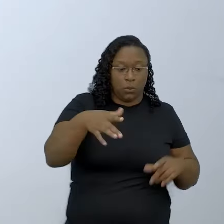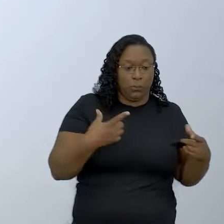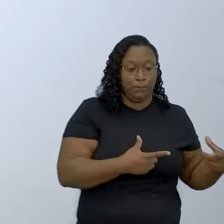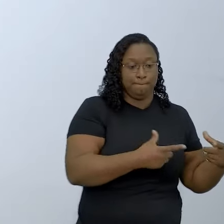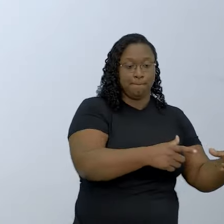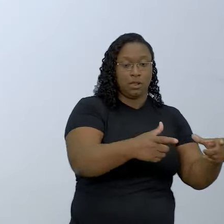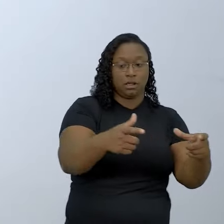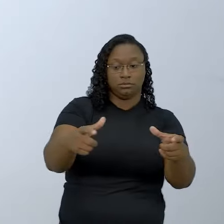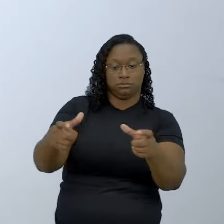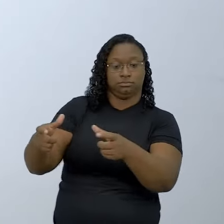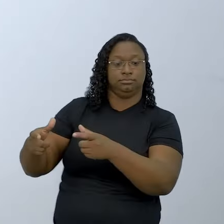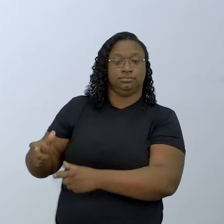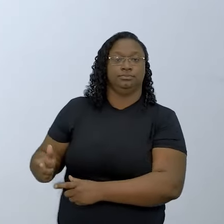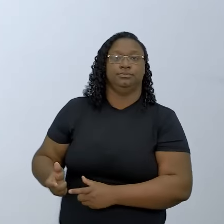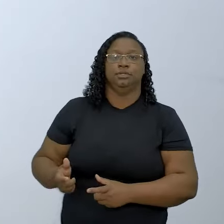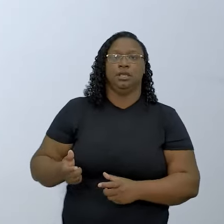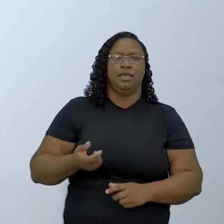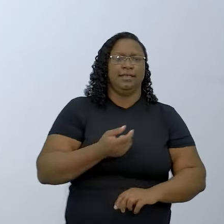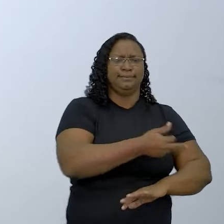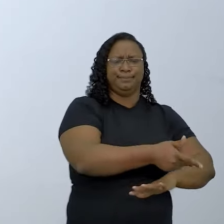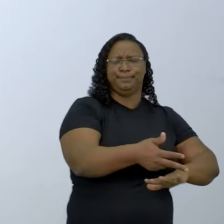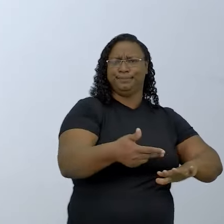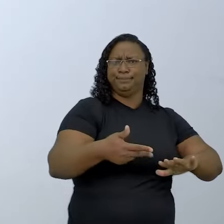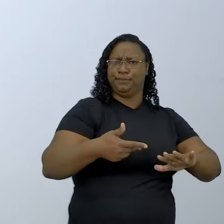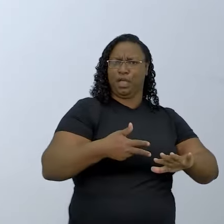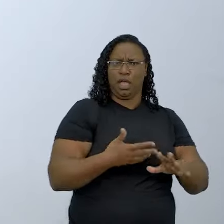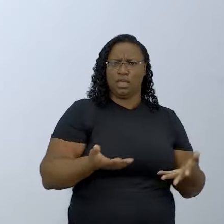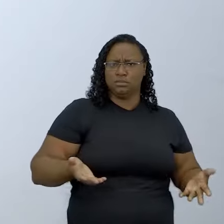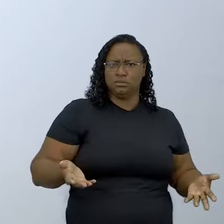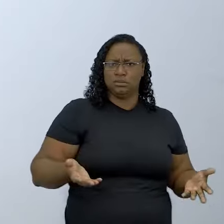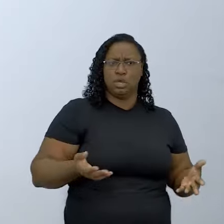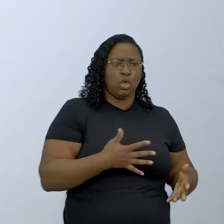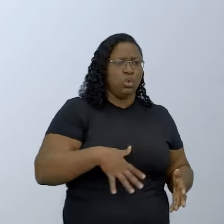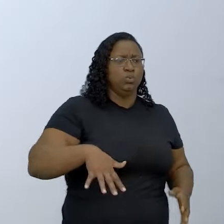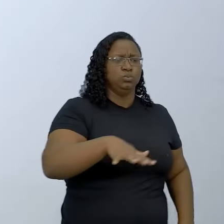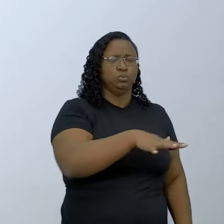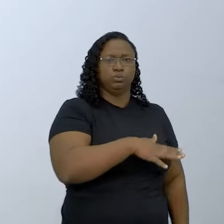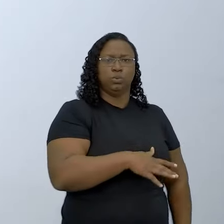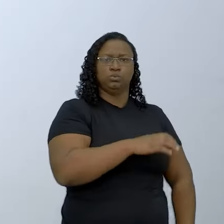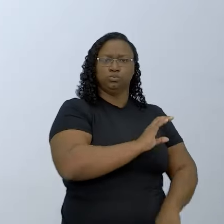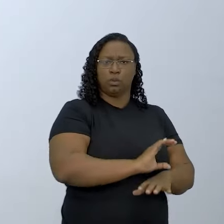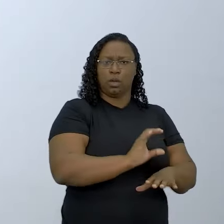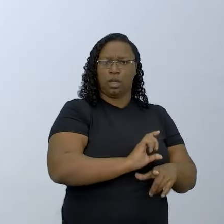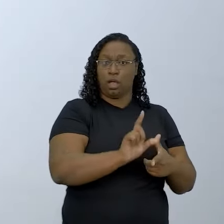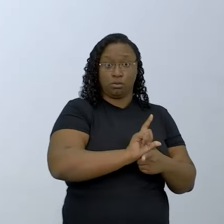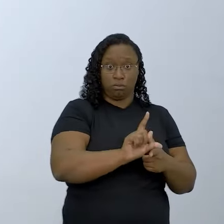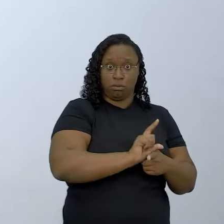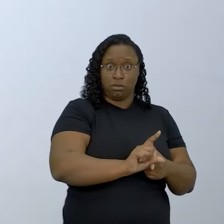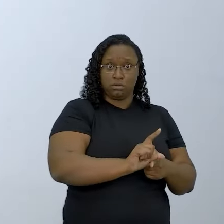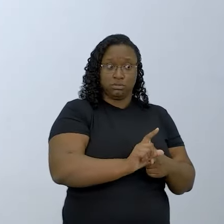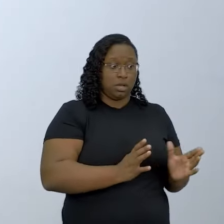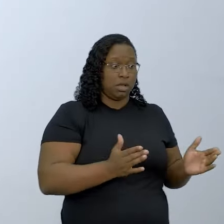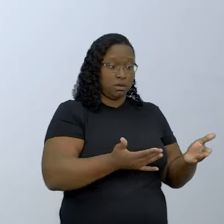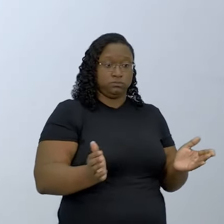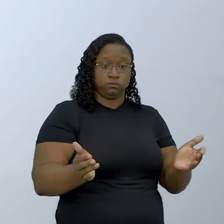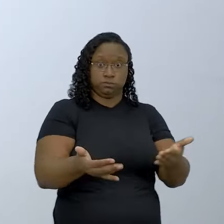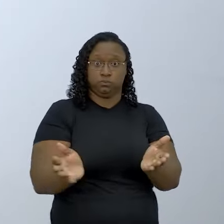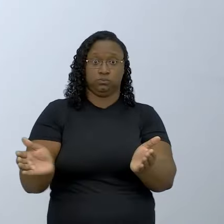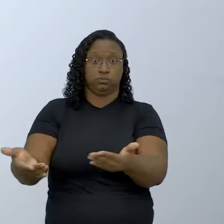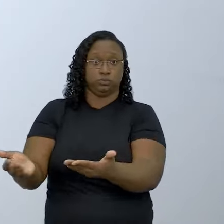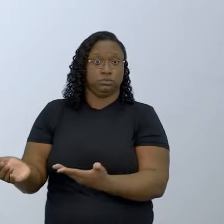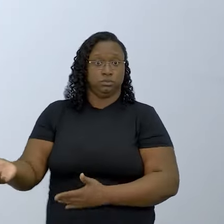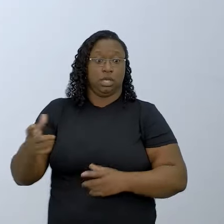Cidade Ademar, Vila Janiza, Jardim Miriam e tal, todos os comércios e acessos que existem ali são